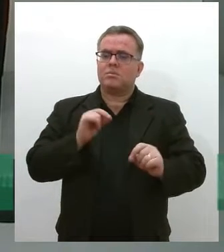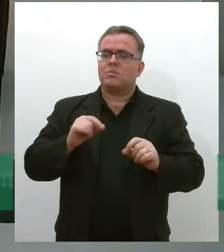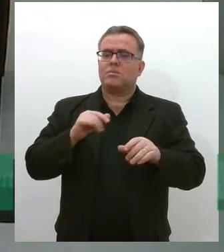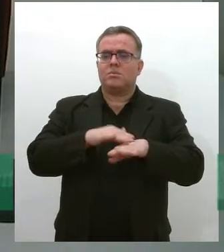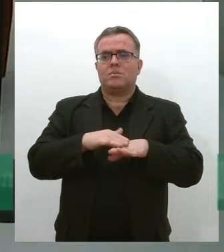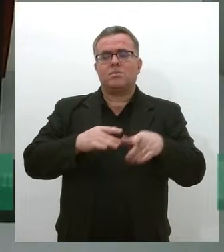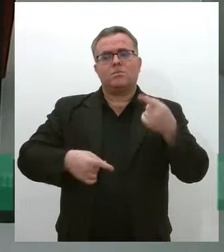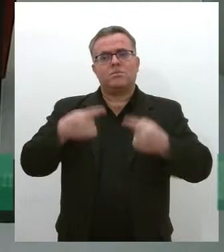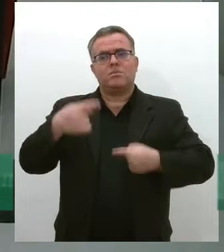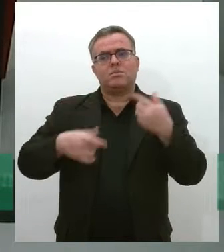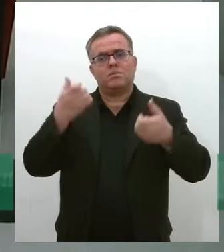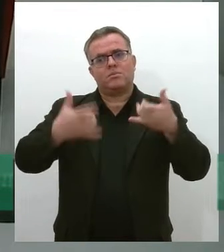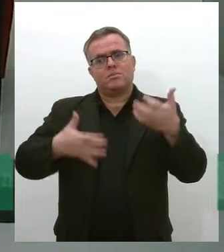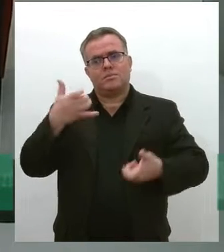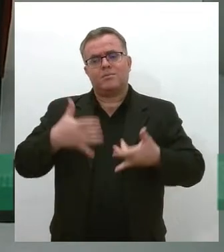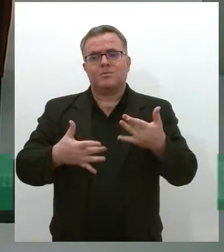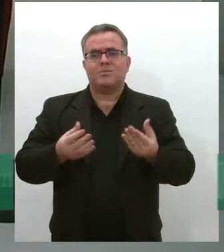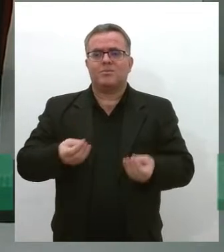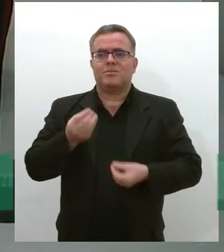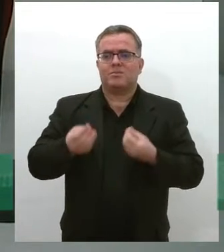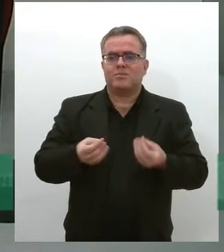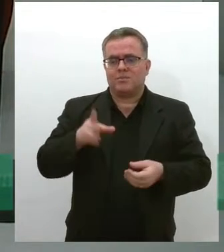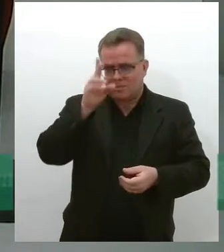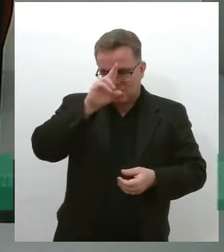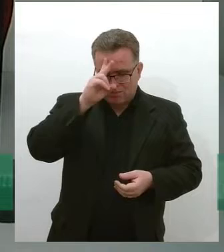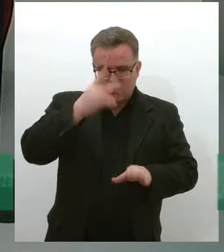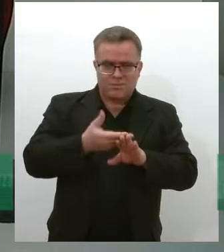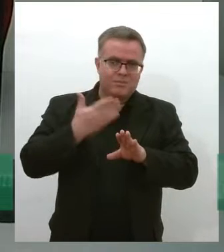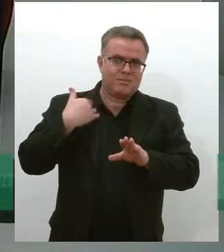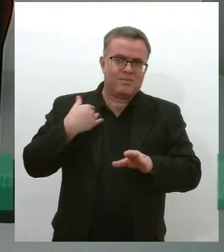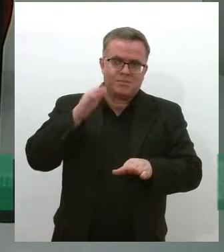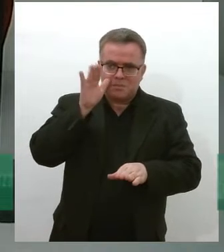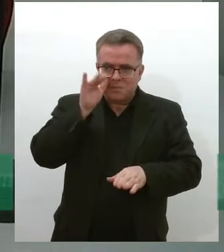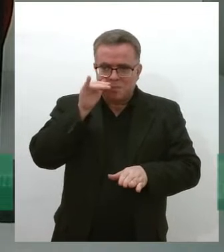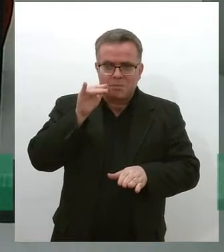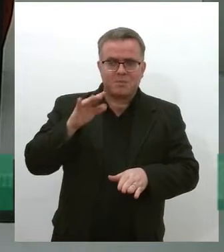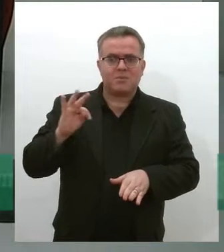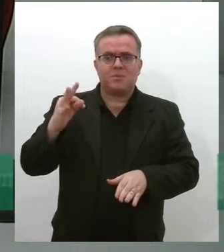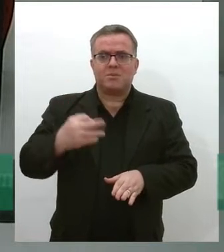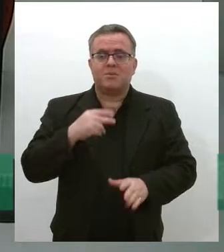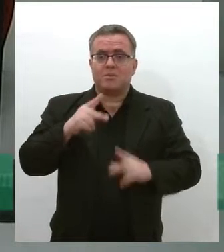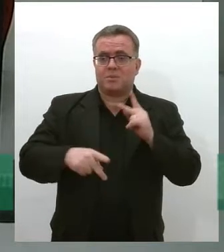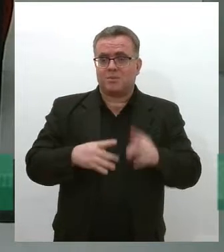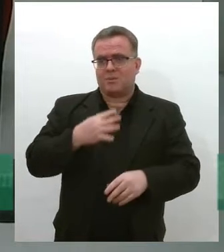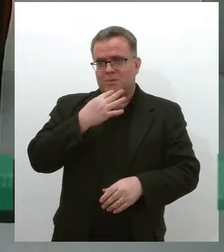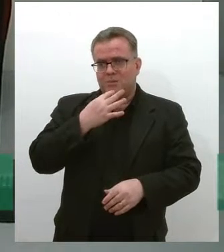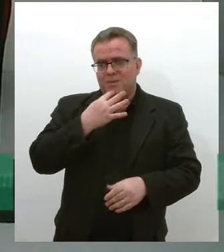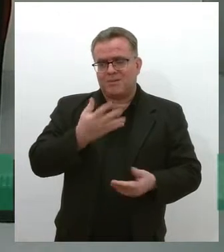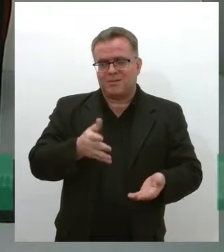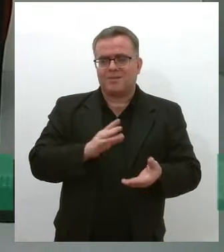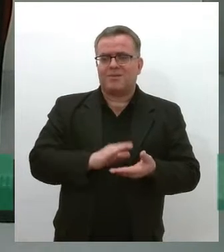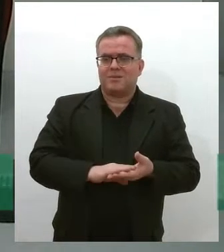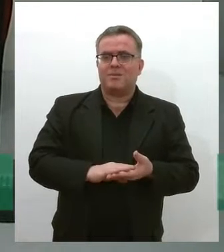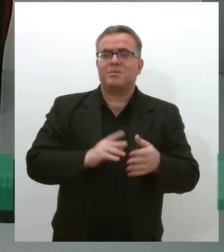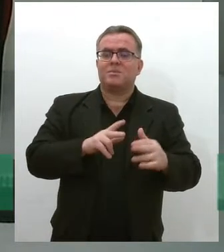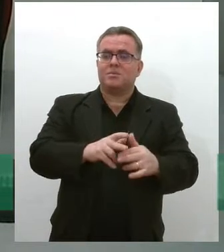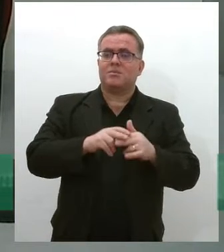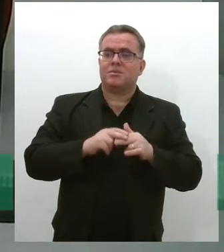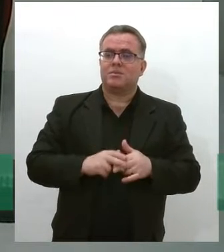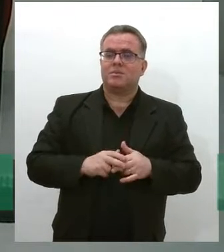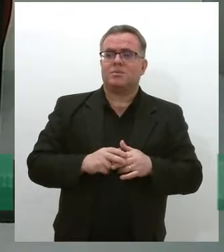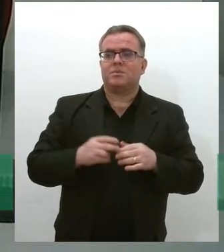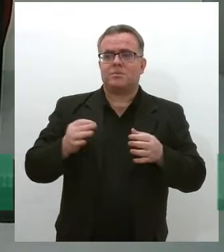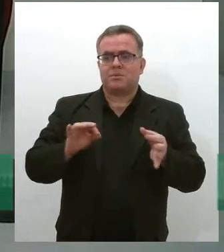questão e trazer um pouquinho de história e de curiosidade para a população, principalmente sergipana. Nesse vídeo que a gente viu, Edna,